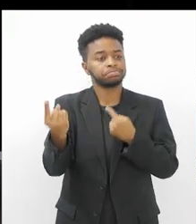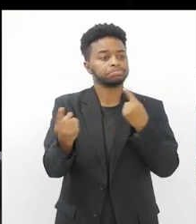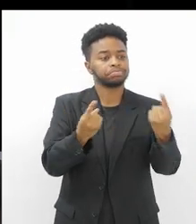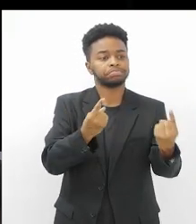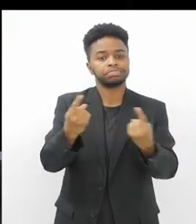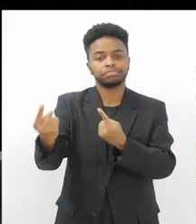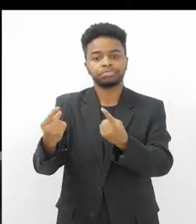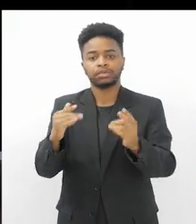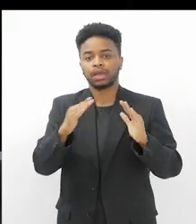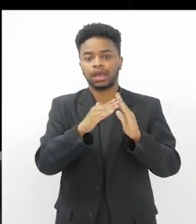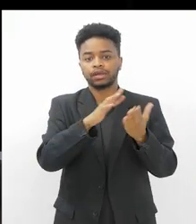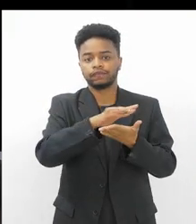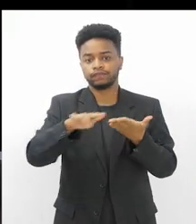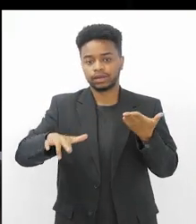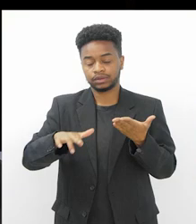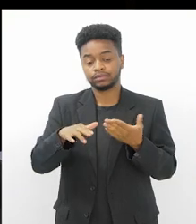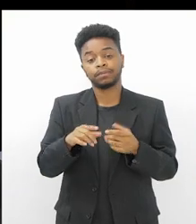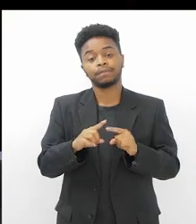serem diaristas.